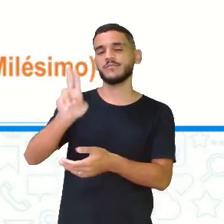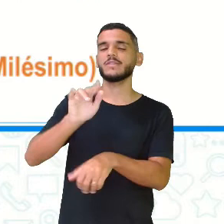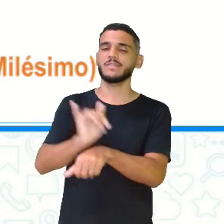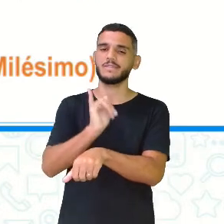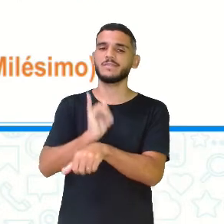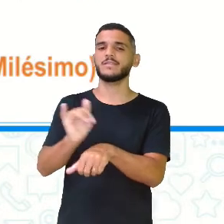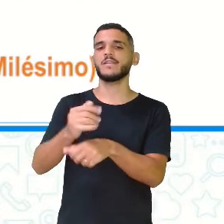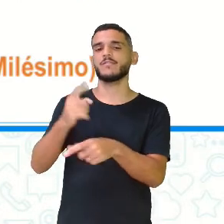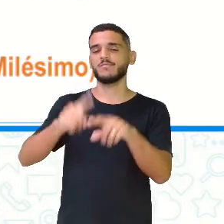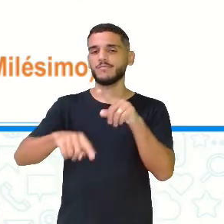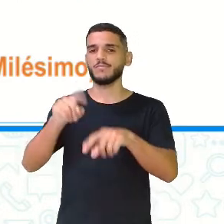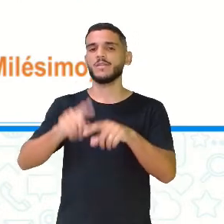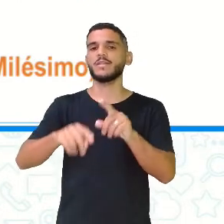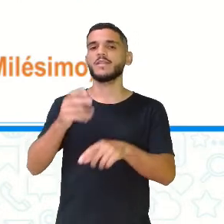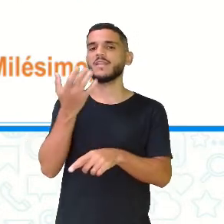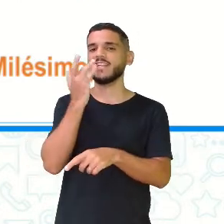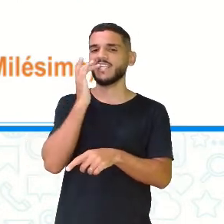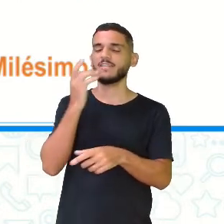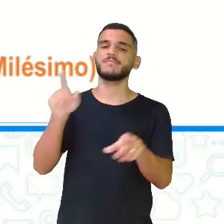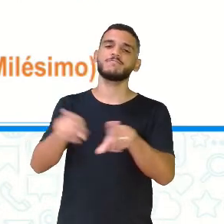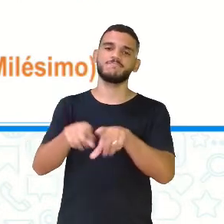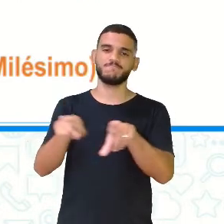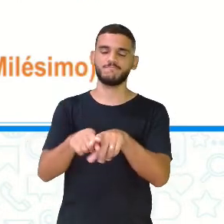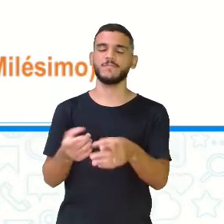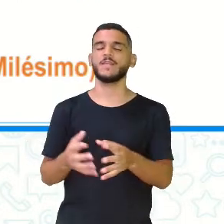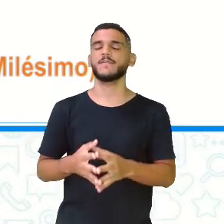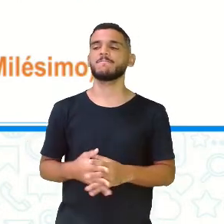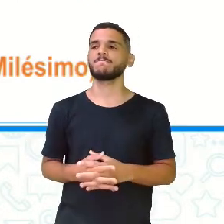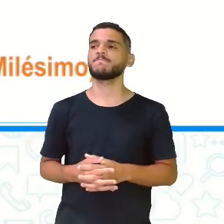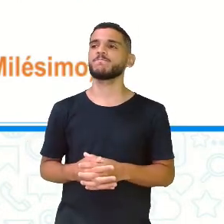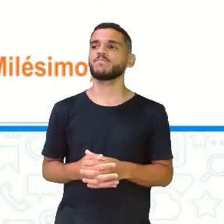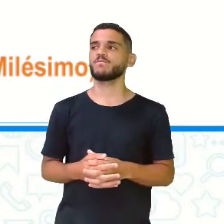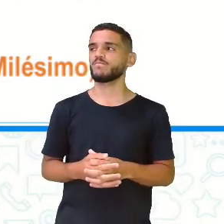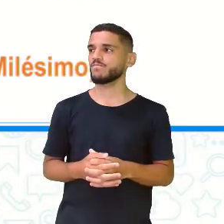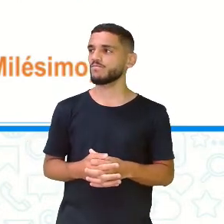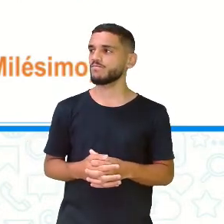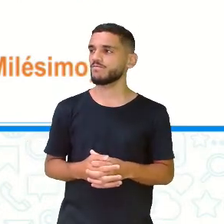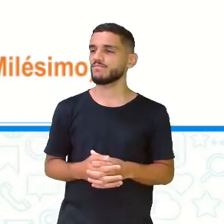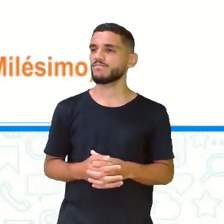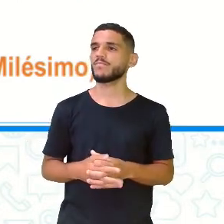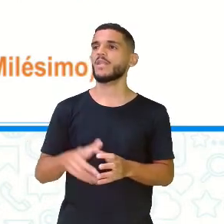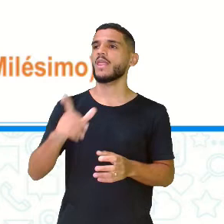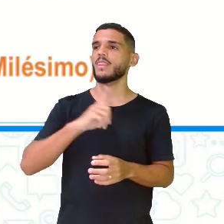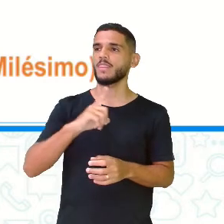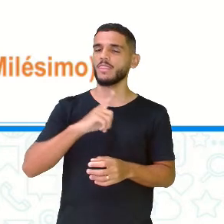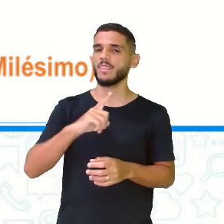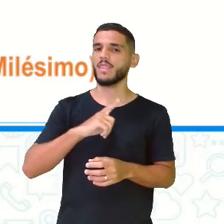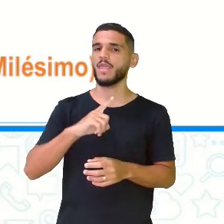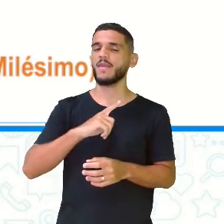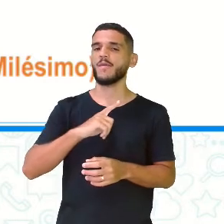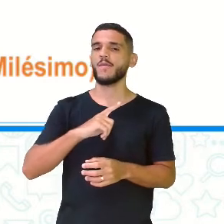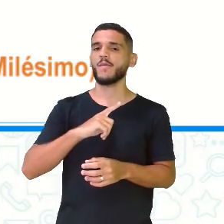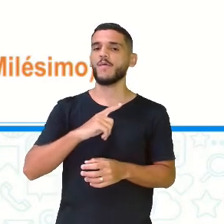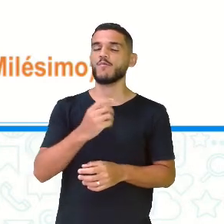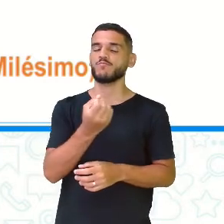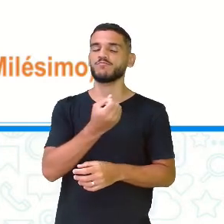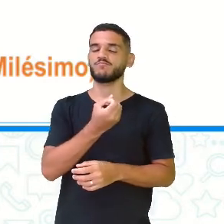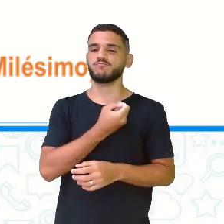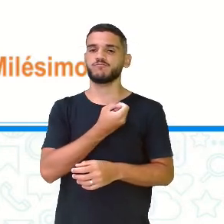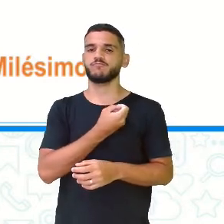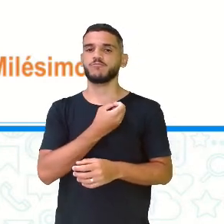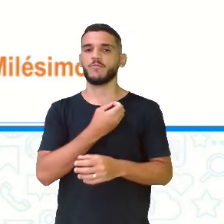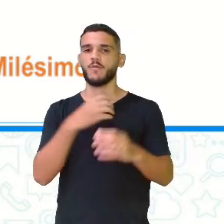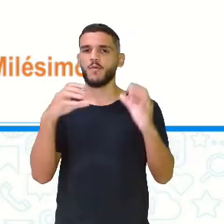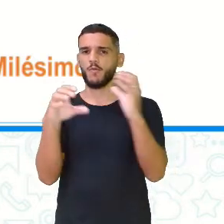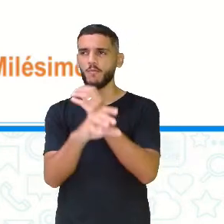Então, trouxe outros elementos para a gente conversar sobre isso. Eu tenho o meu inteiro e tenho as minhas